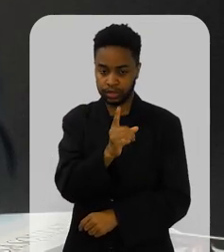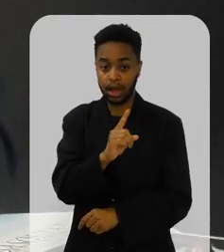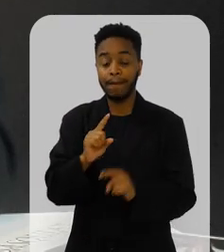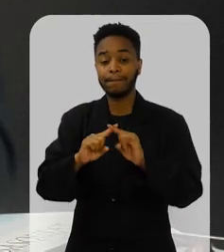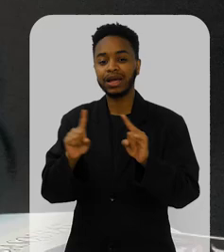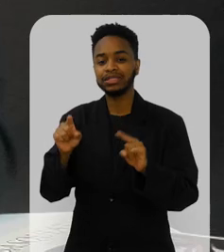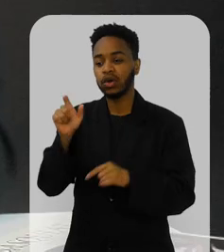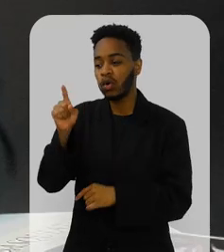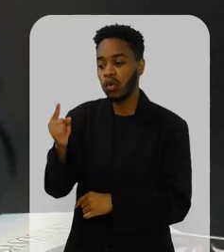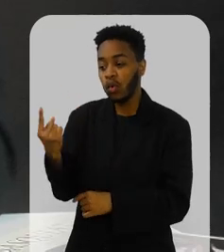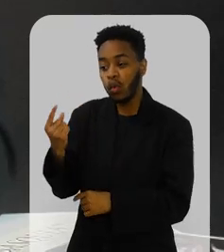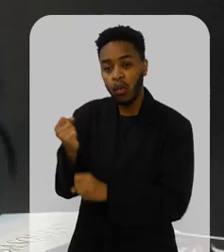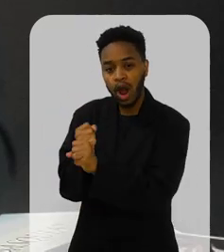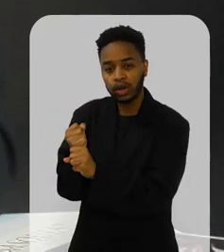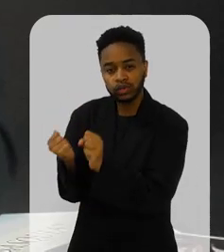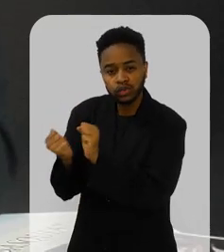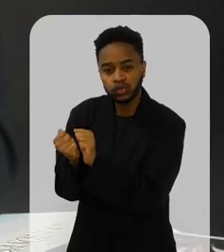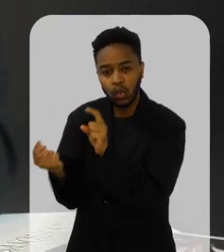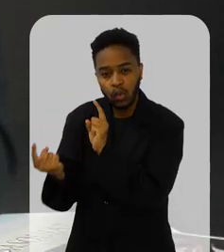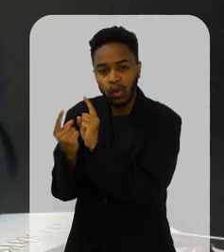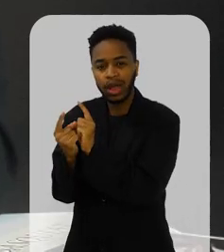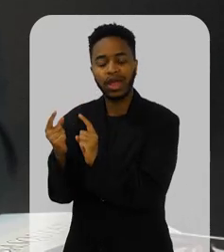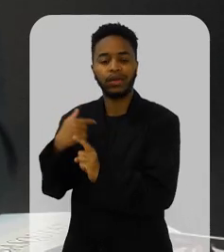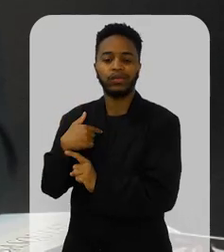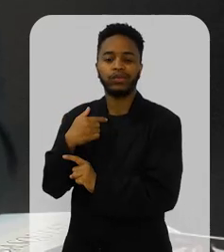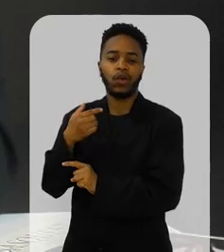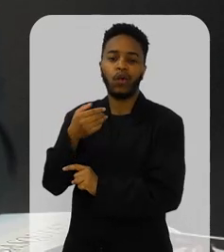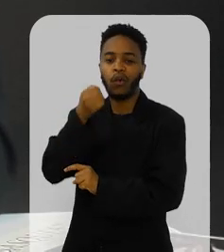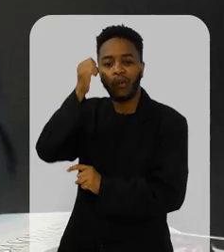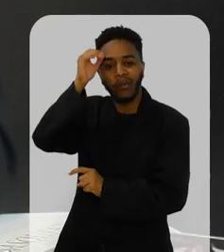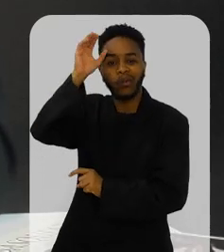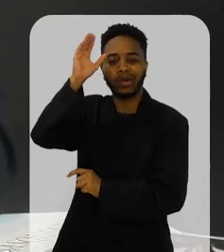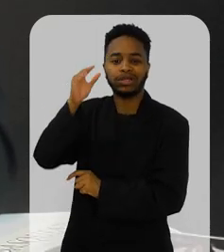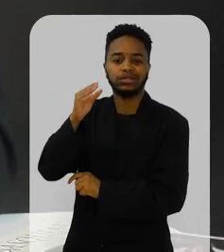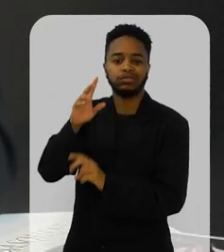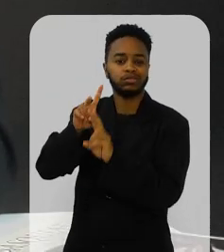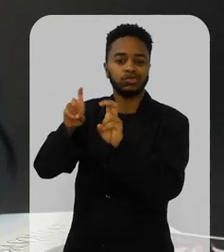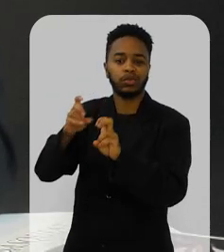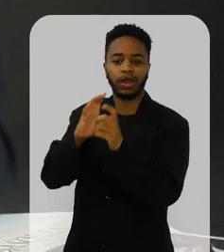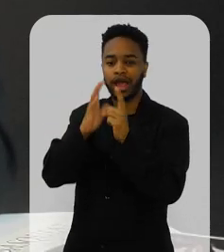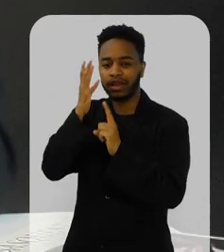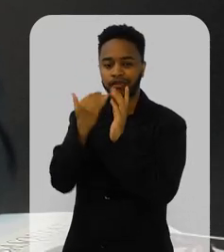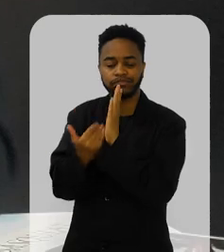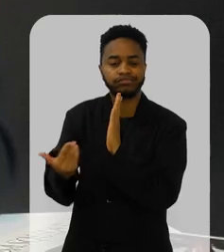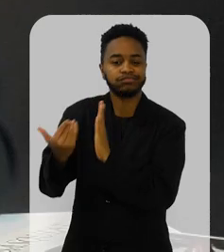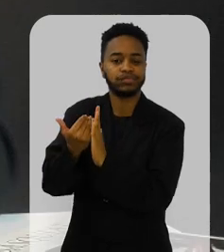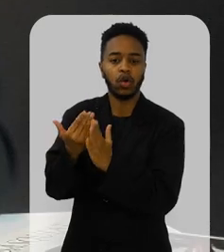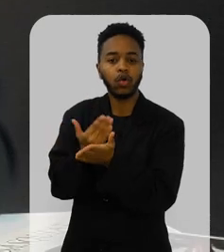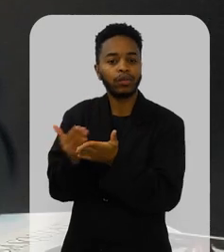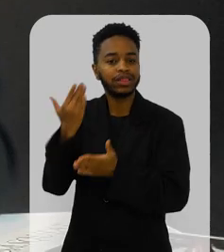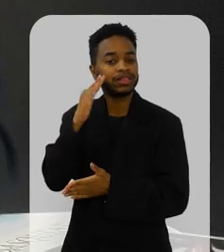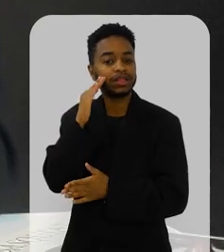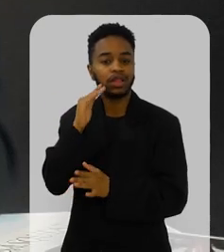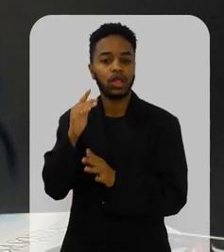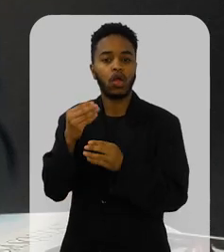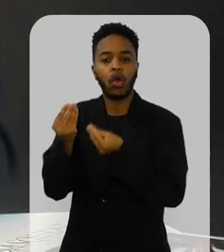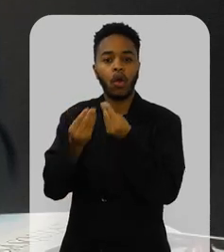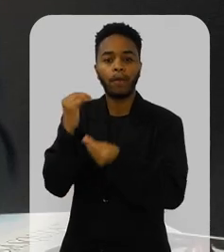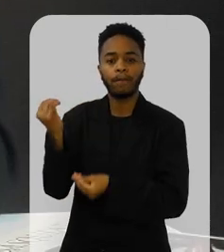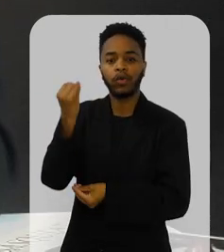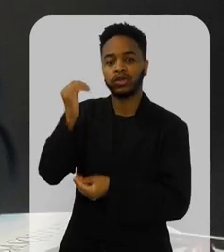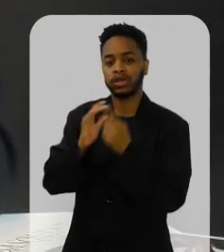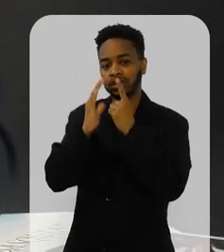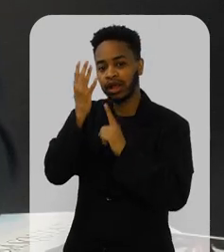que era realmente o carnaval. Nesse um ano eu comecei a entender a dimensão do carnaval, a importância cultural do carnaval,